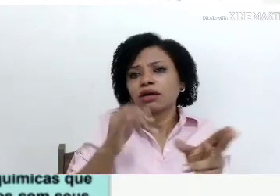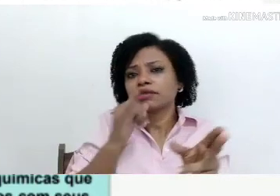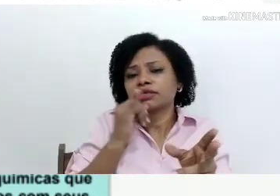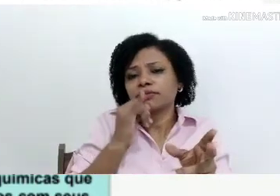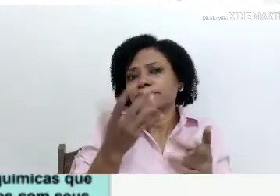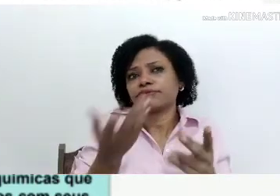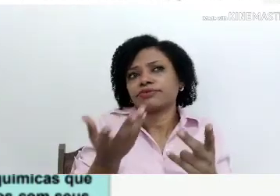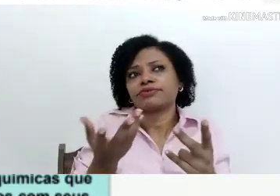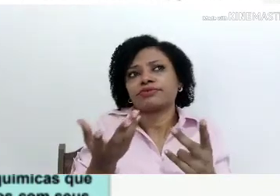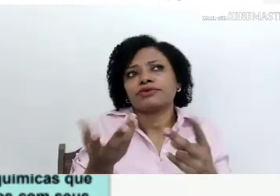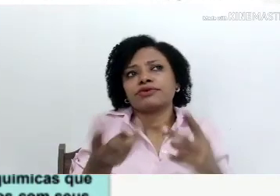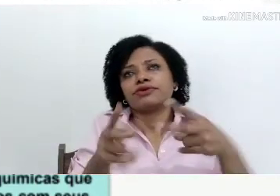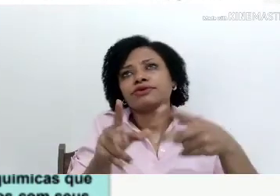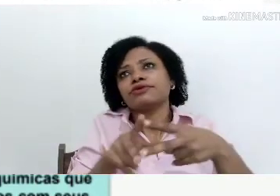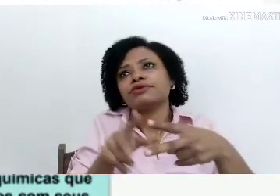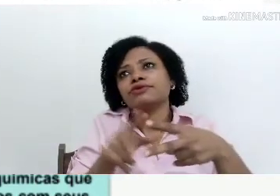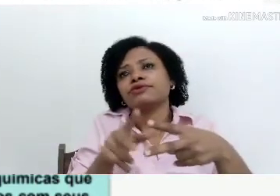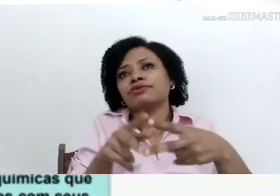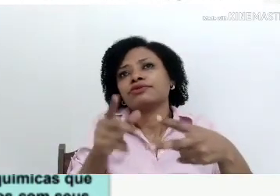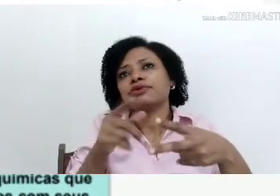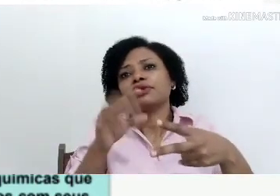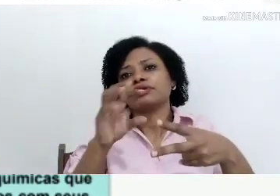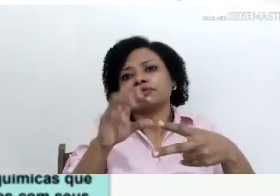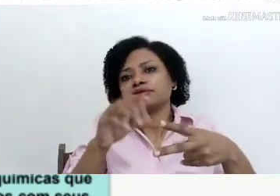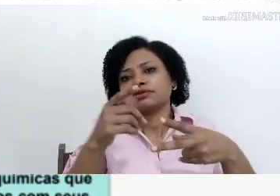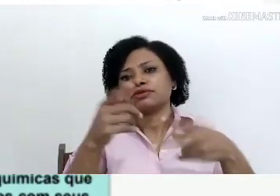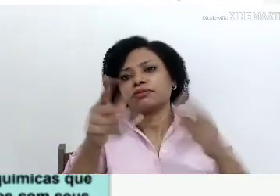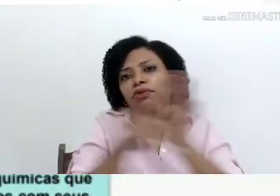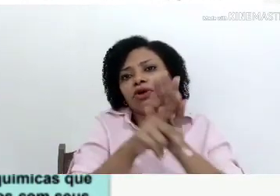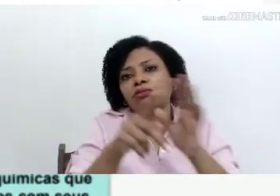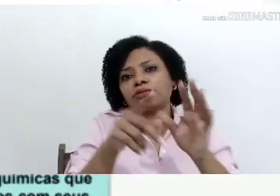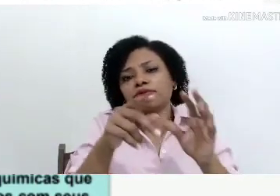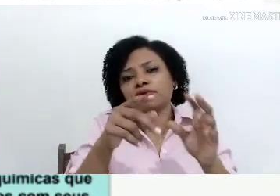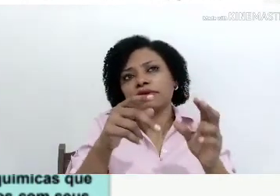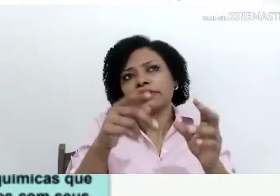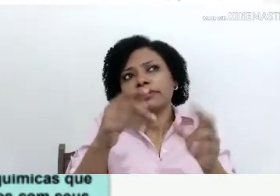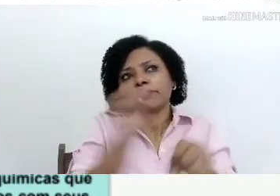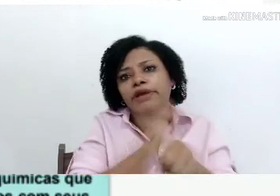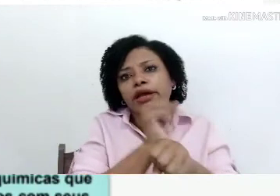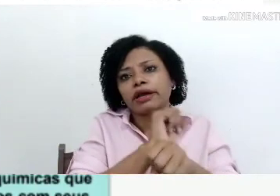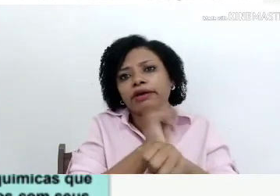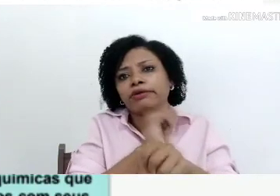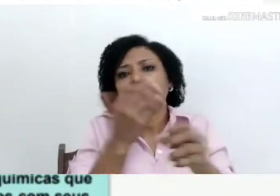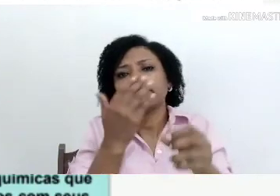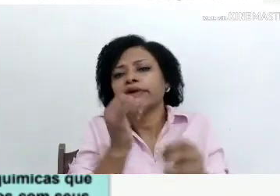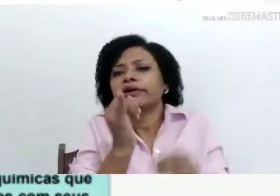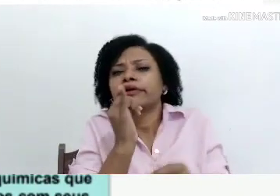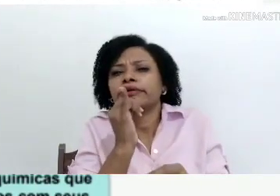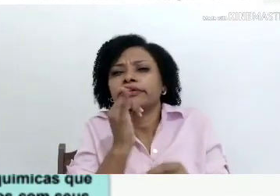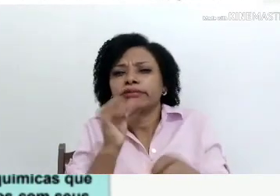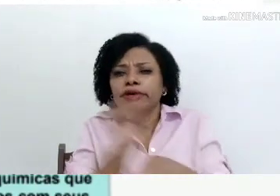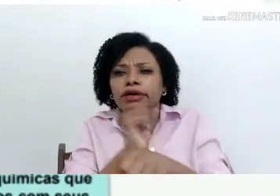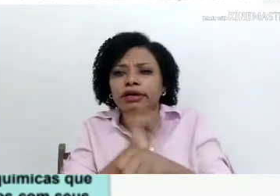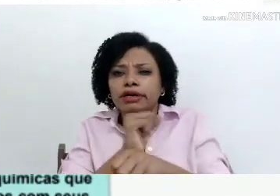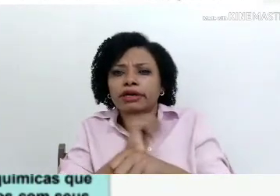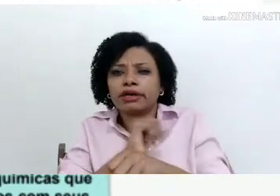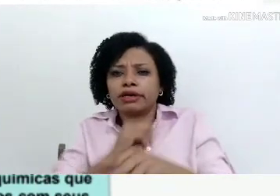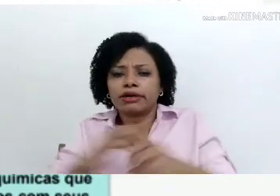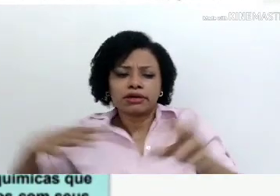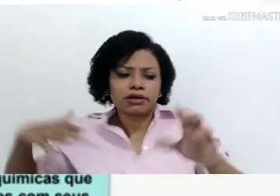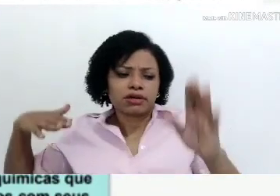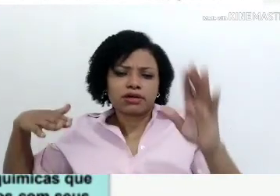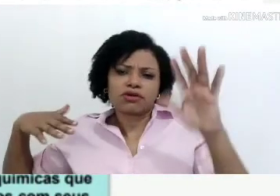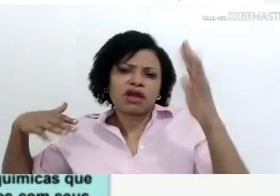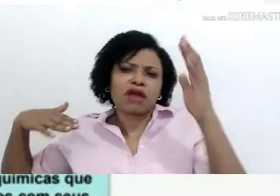fossem dois compartimentos. Quando ocorre uma batida no carro, um compartimento bate no outro